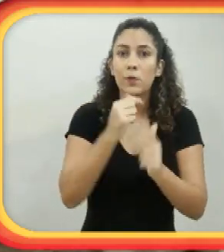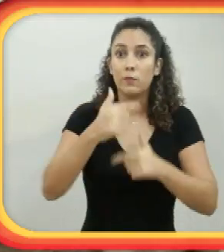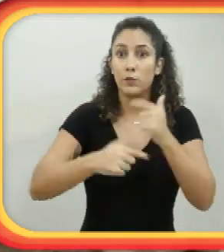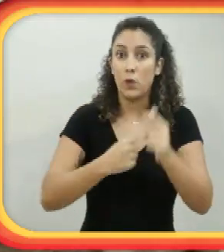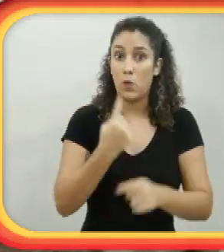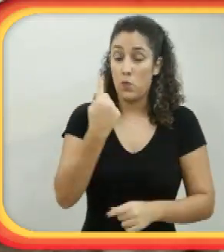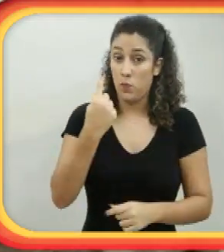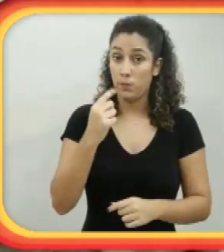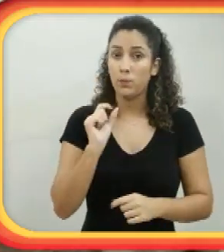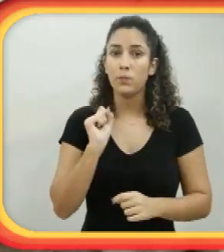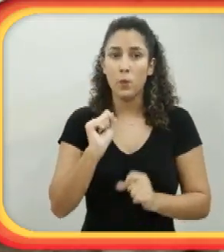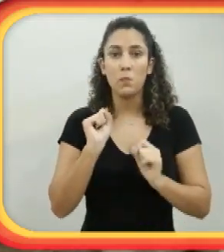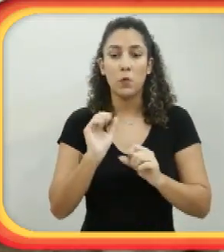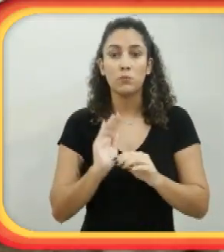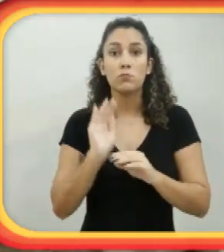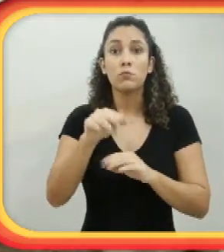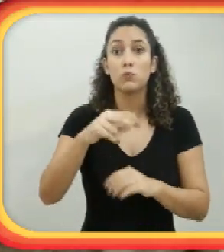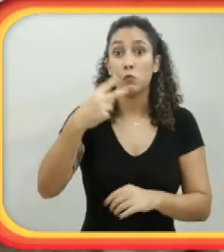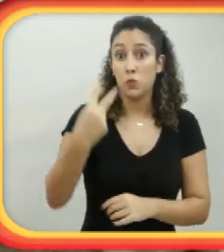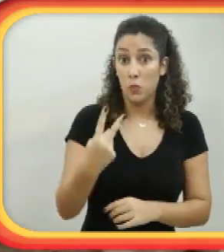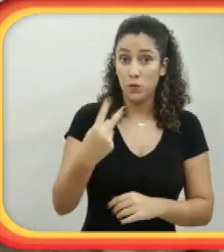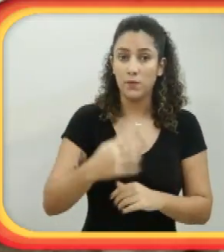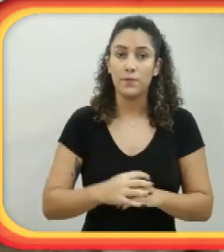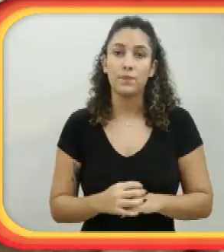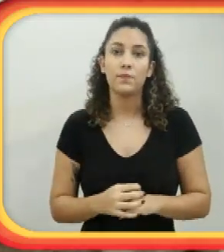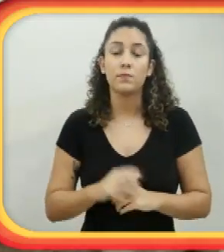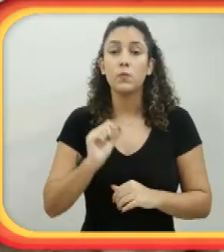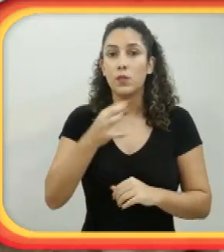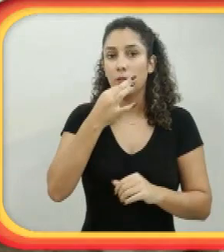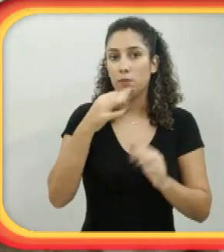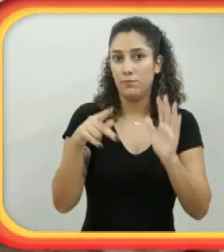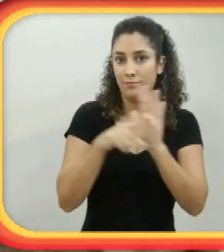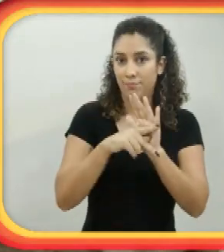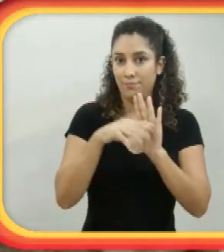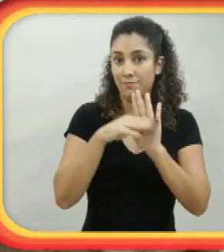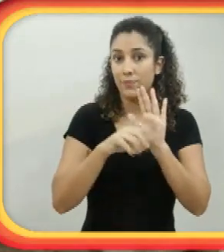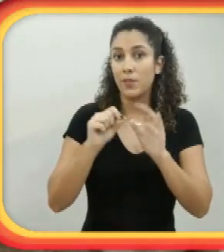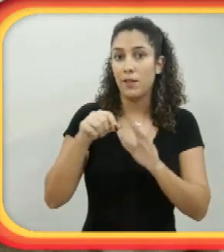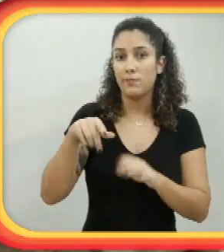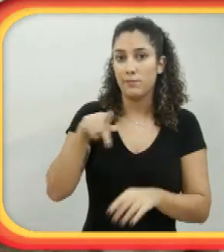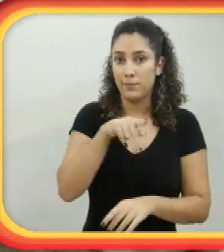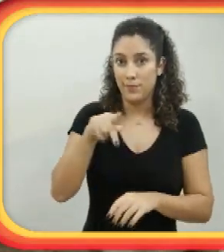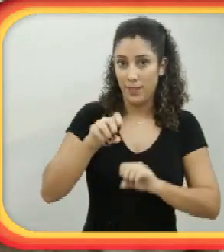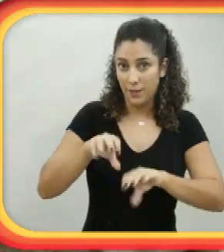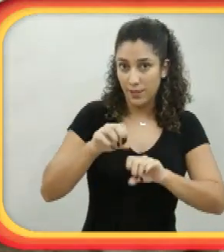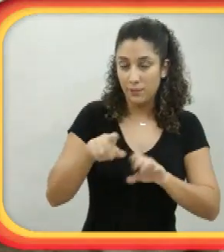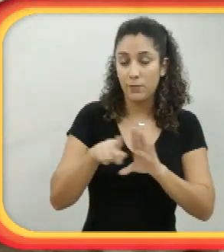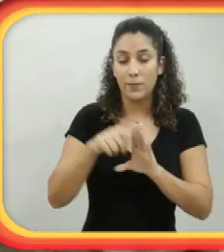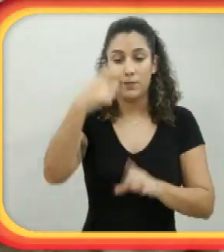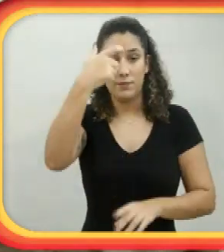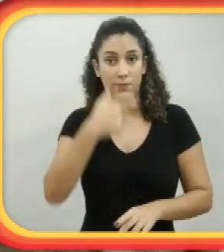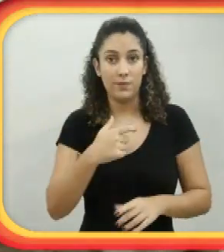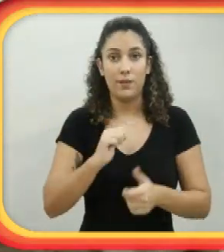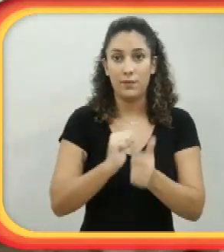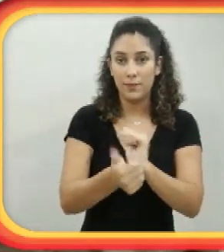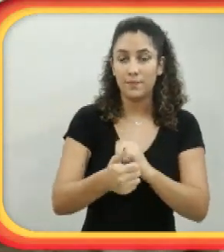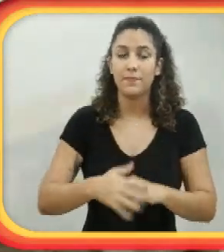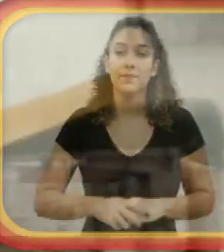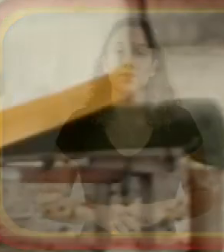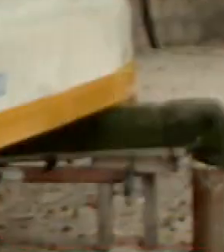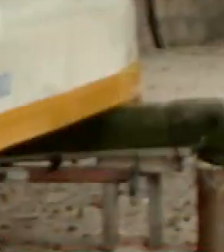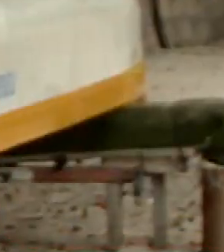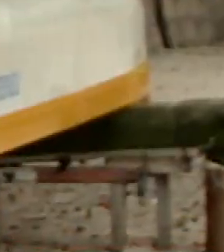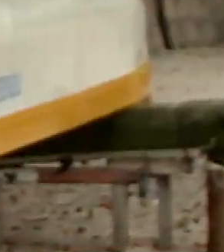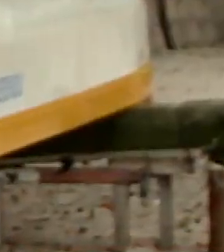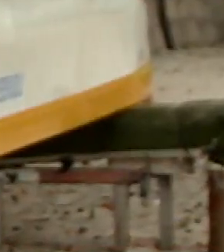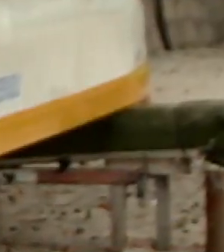funcional ou na categoria superior. Um ótimo atleta de categoria funcional 1 pode correr na 2. Aí critério